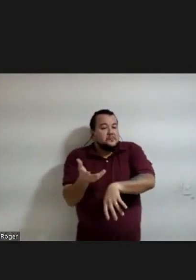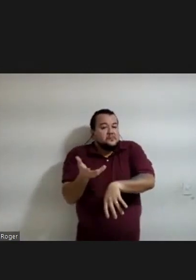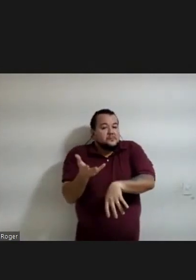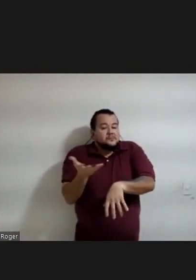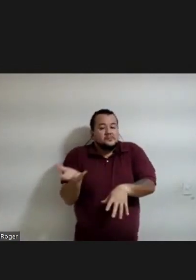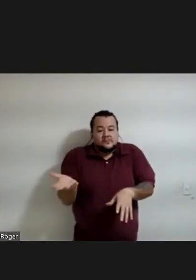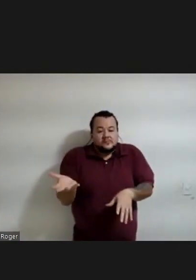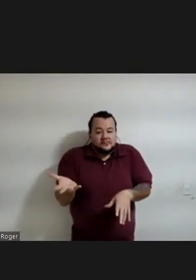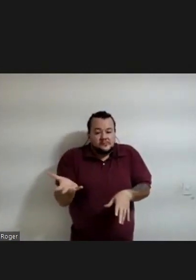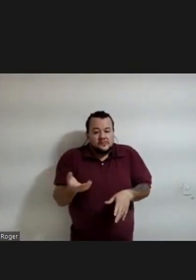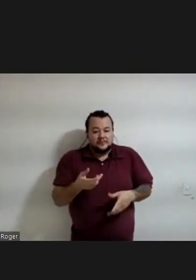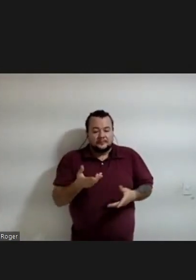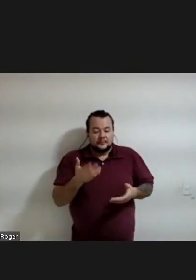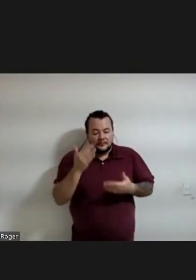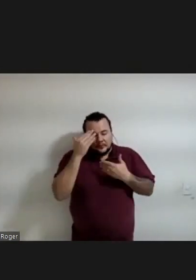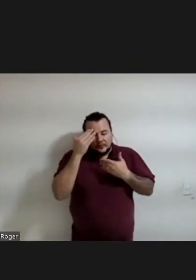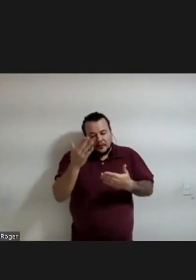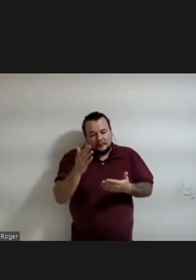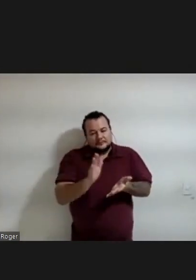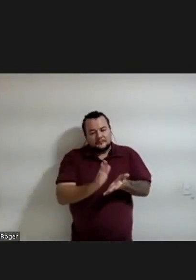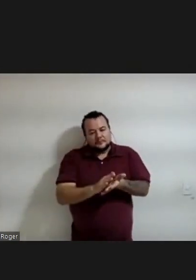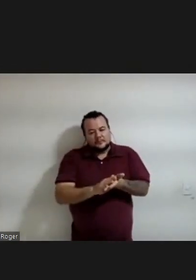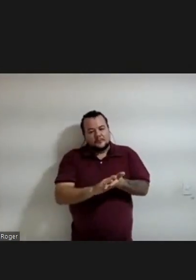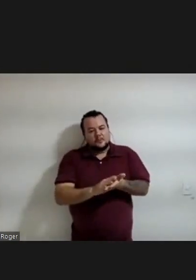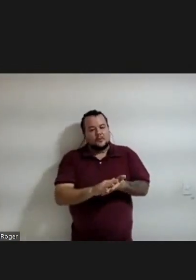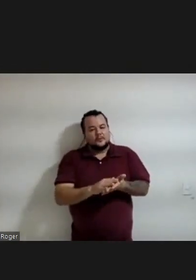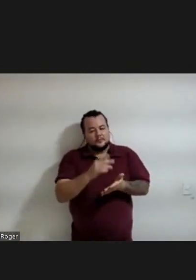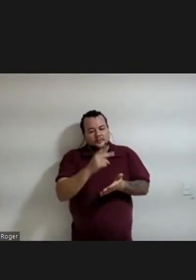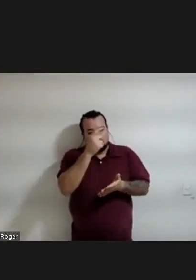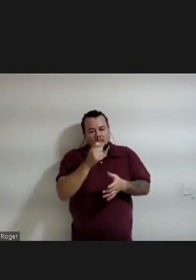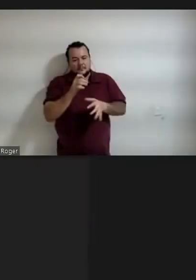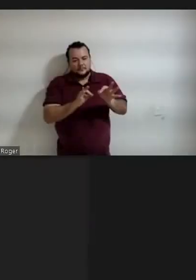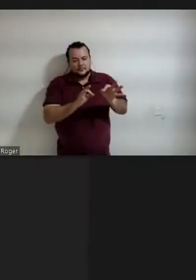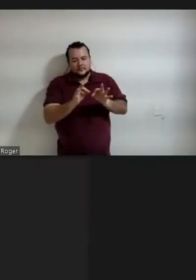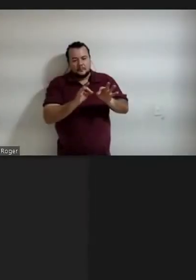e parabéns a todos que organizaram esse sexto Enampar.